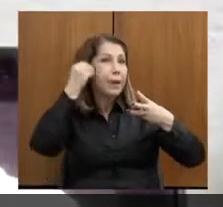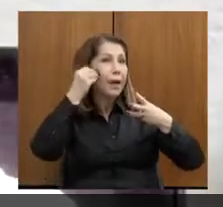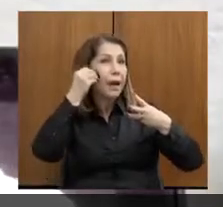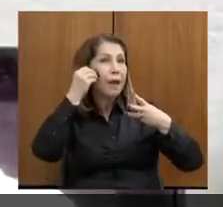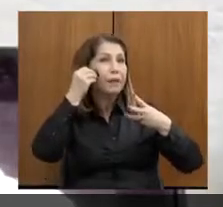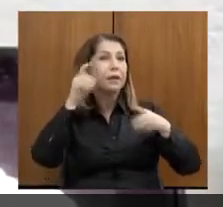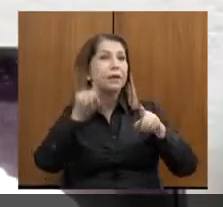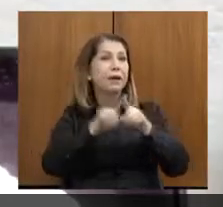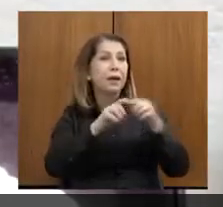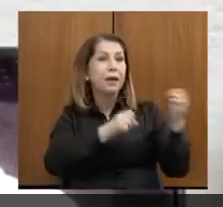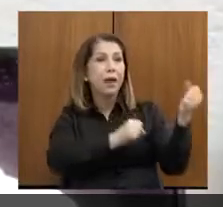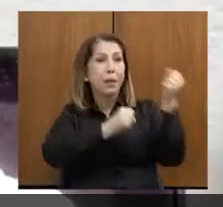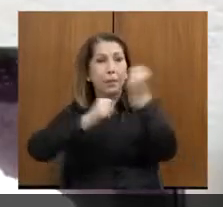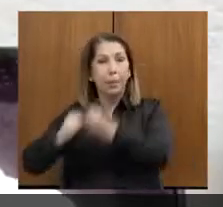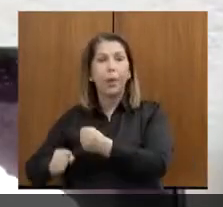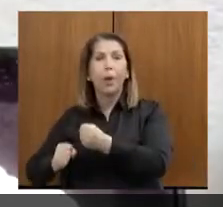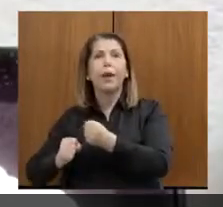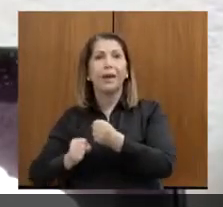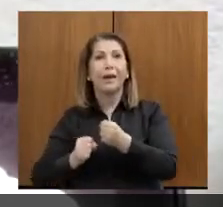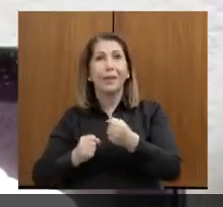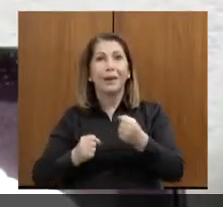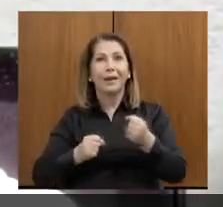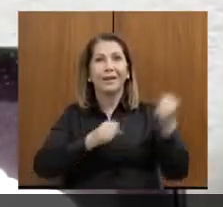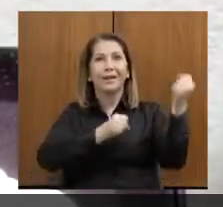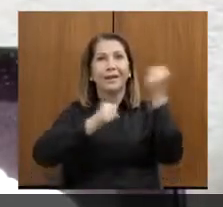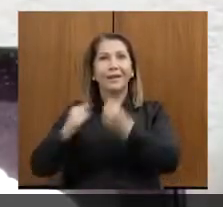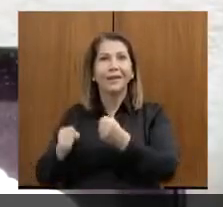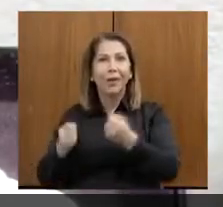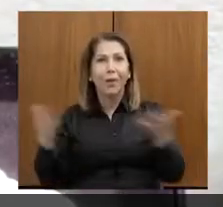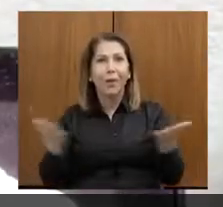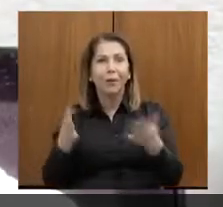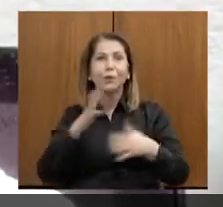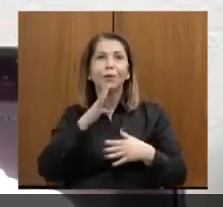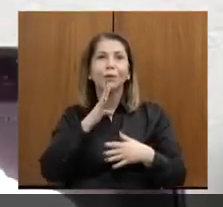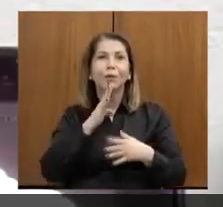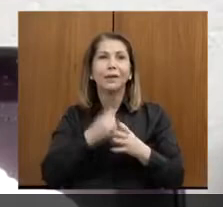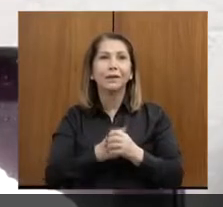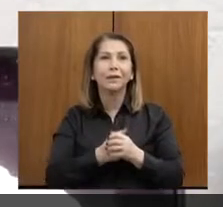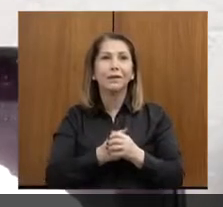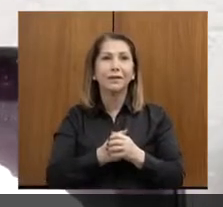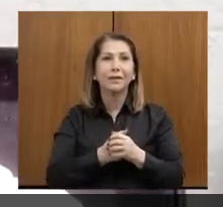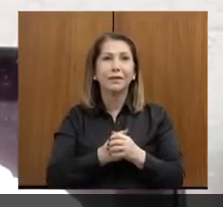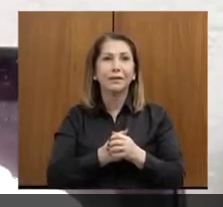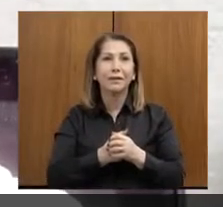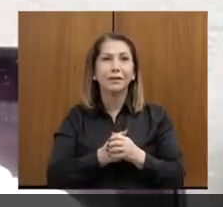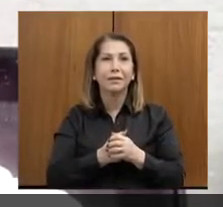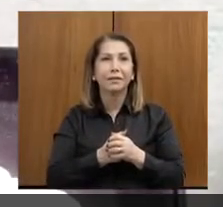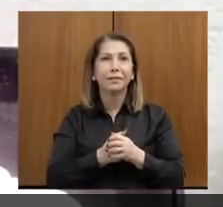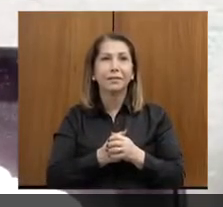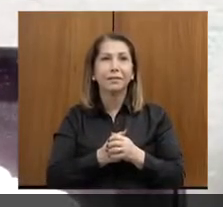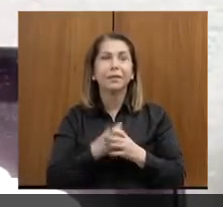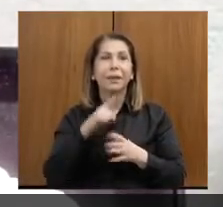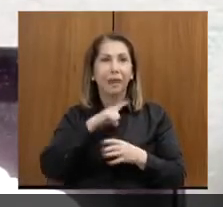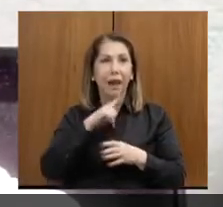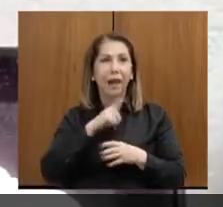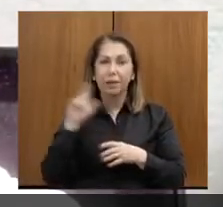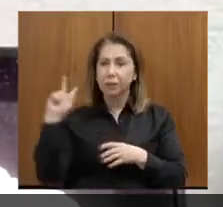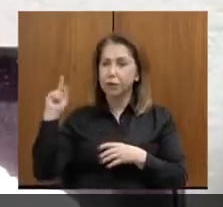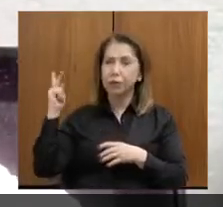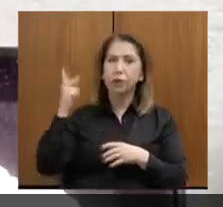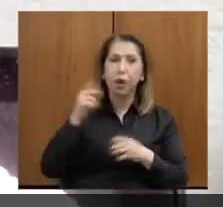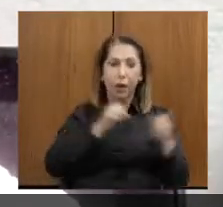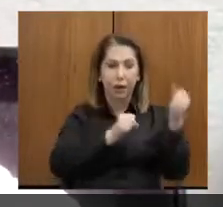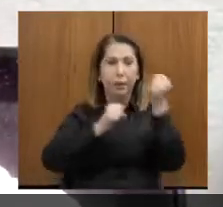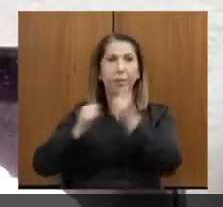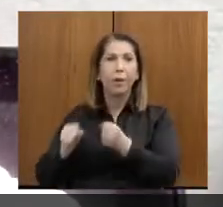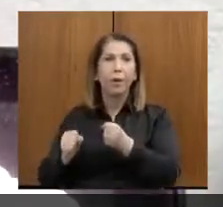quilombolas algumas das paz nós conhecemos ainda hoje E cujas existências né cuja história